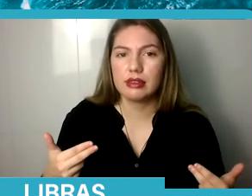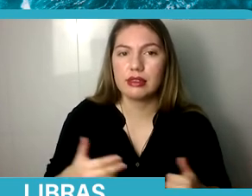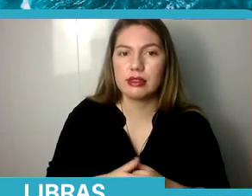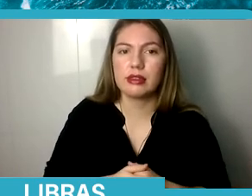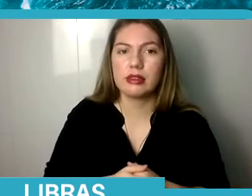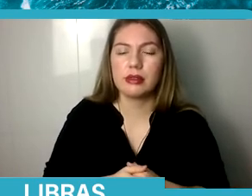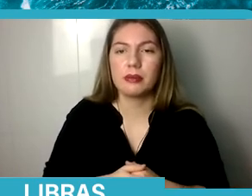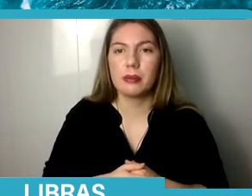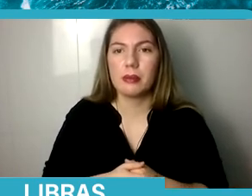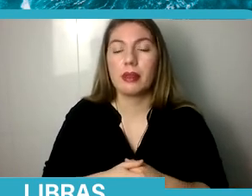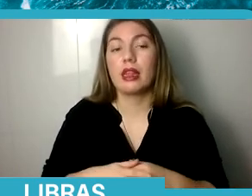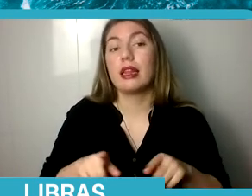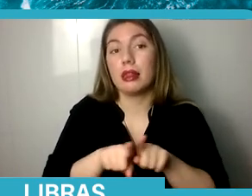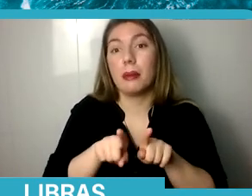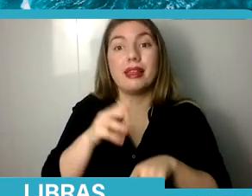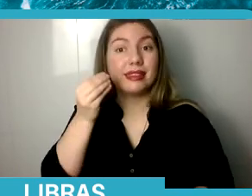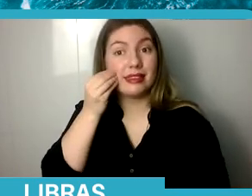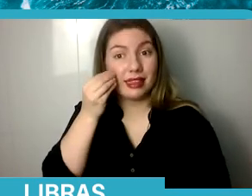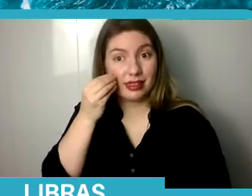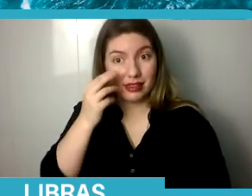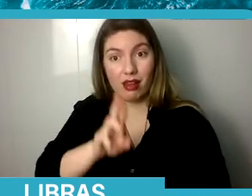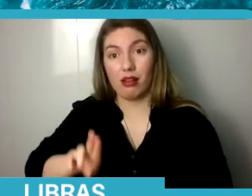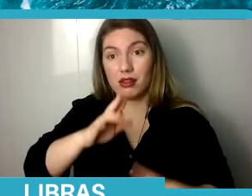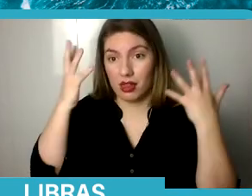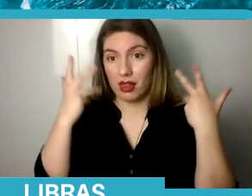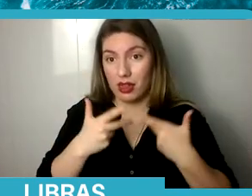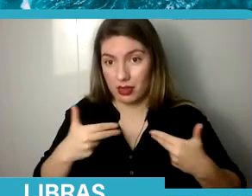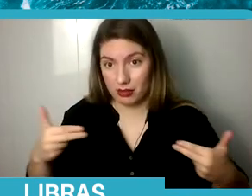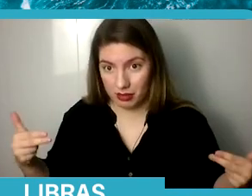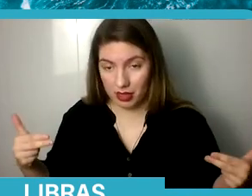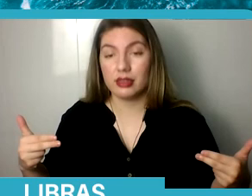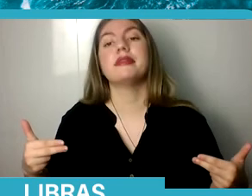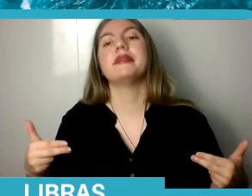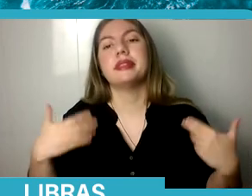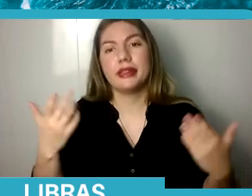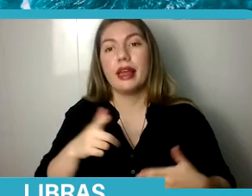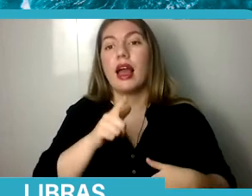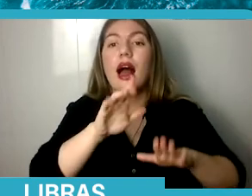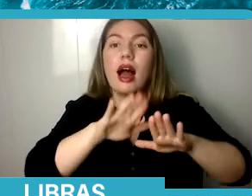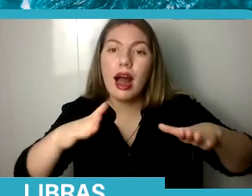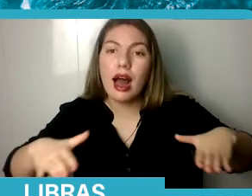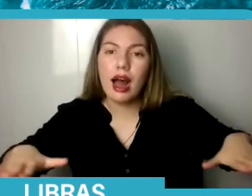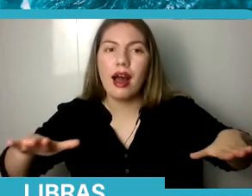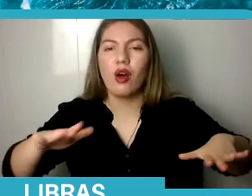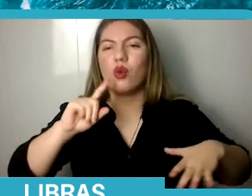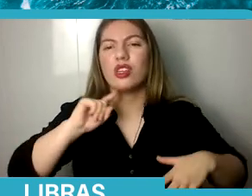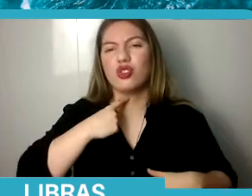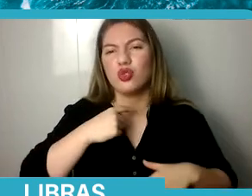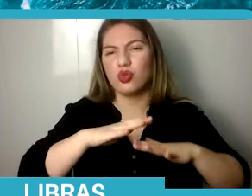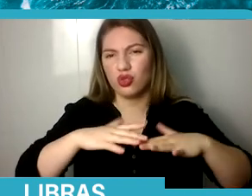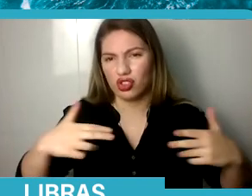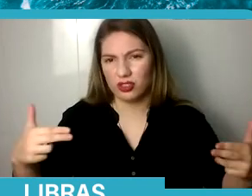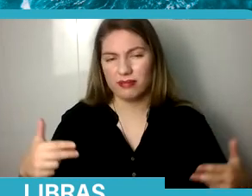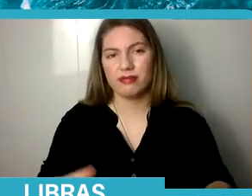e tá Esses animais derivados de petróleo que se viu acumu em nossas águas afetando nossas espécies pode falar